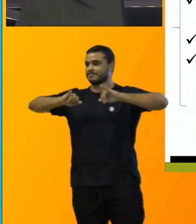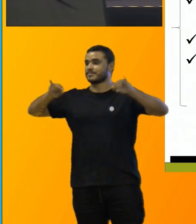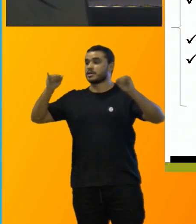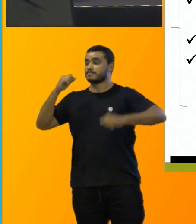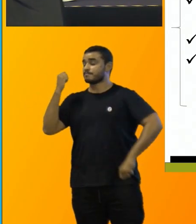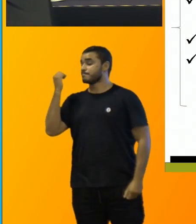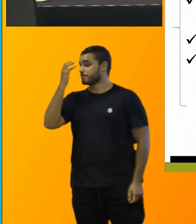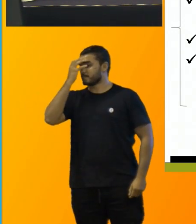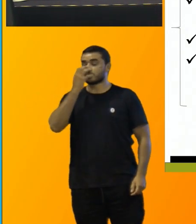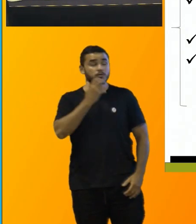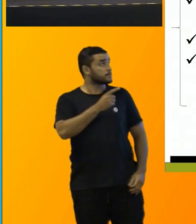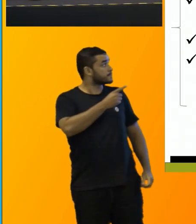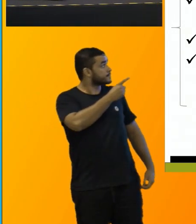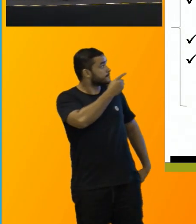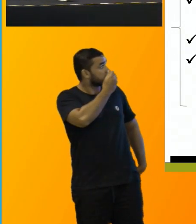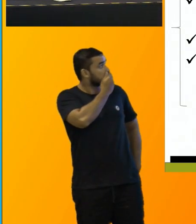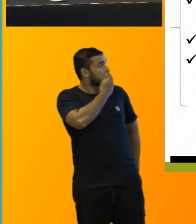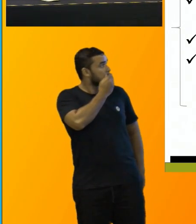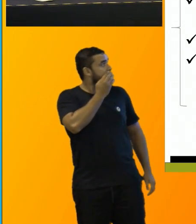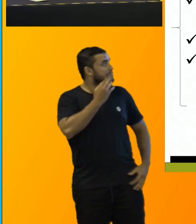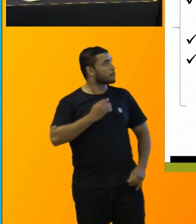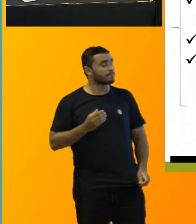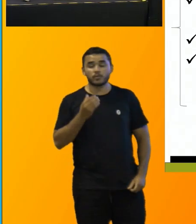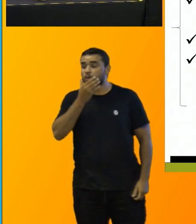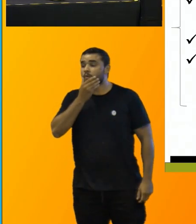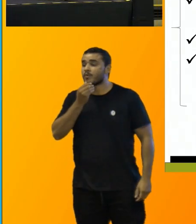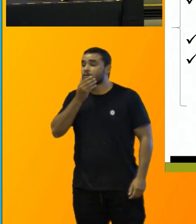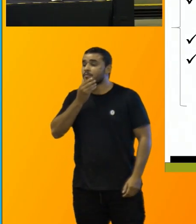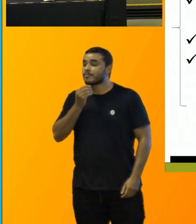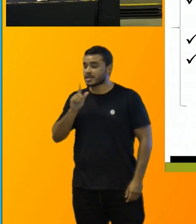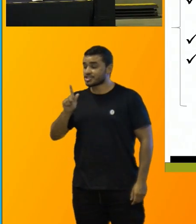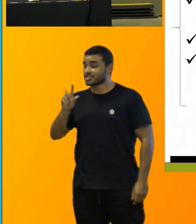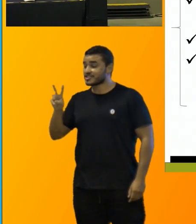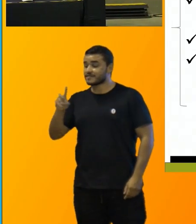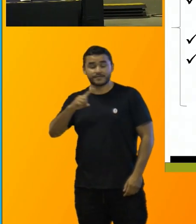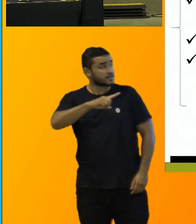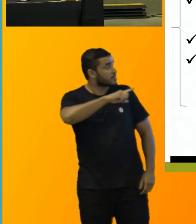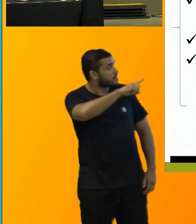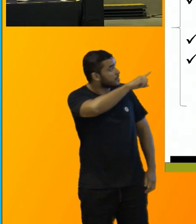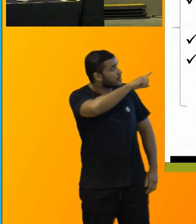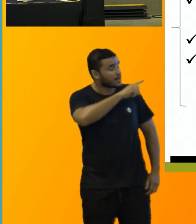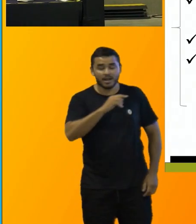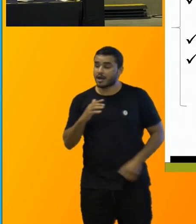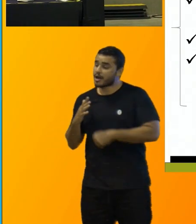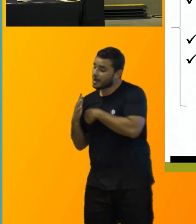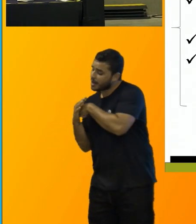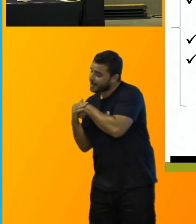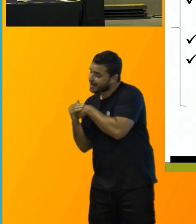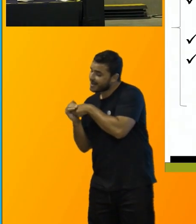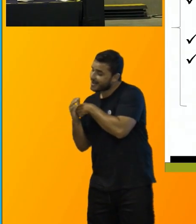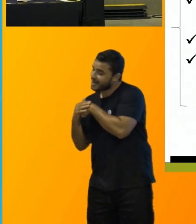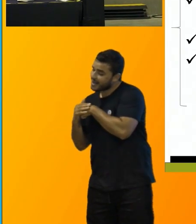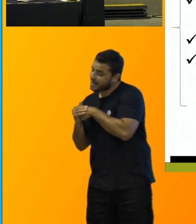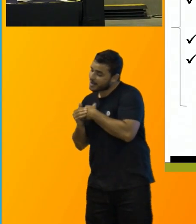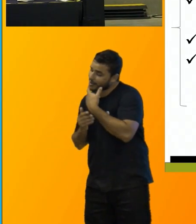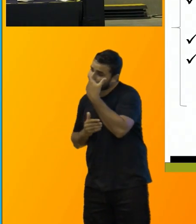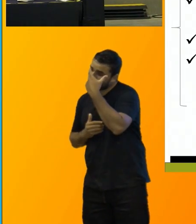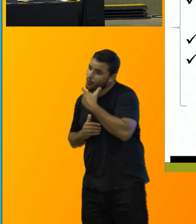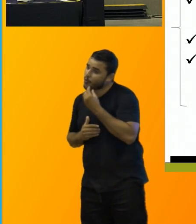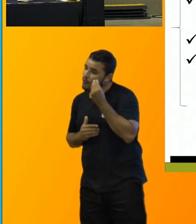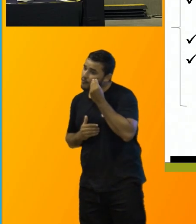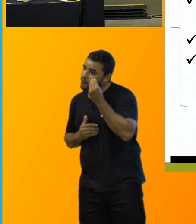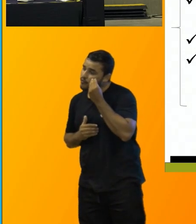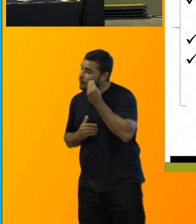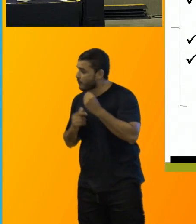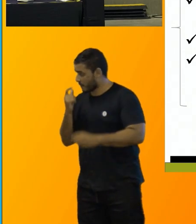imagem linda. Getúlio aqui acariciando crianças. Ei, queridos, preste bem atenção. Imagine